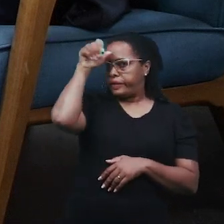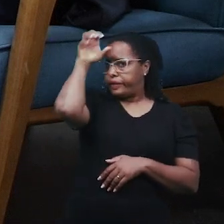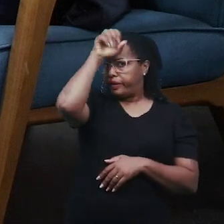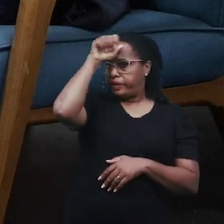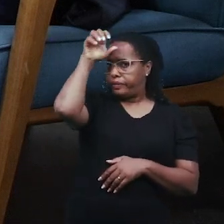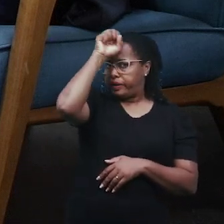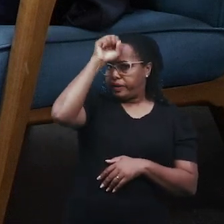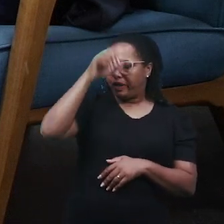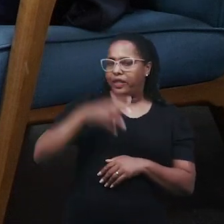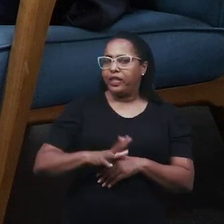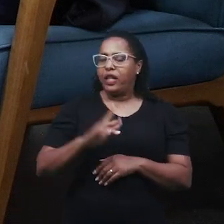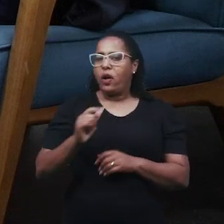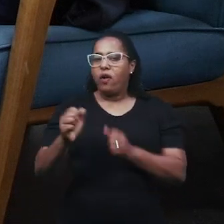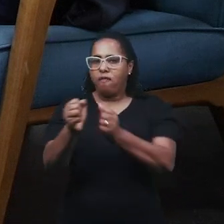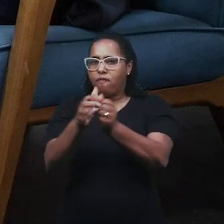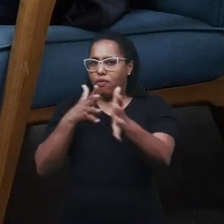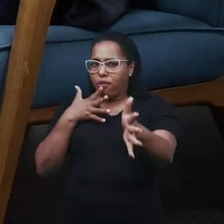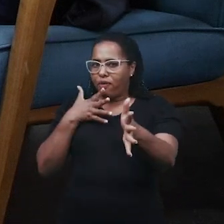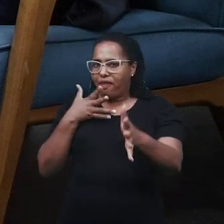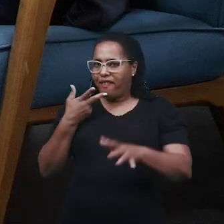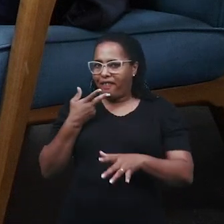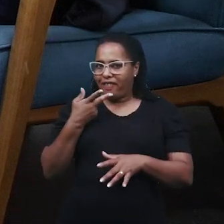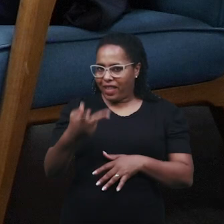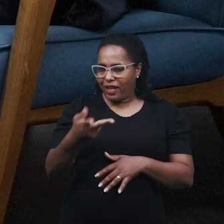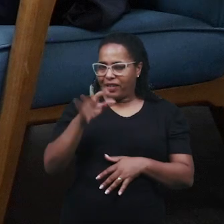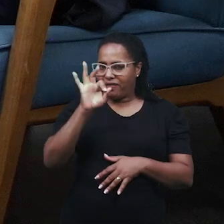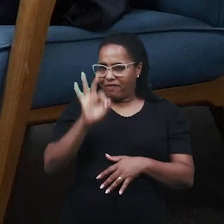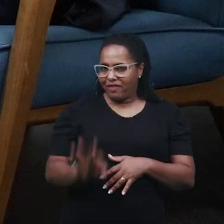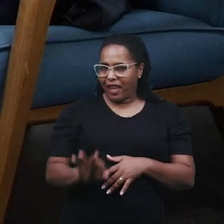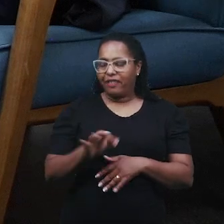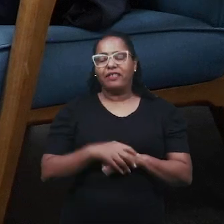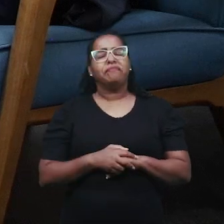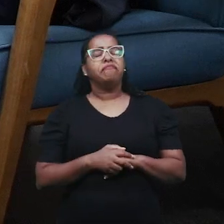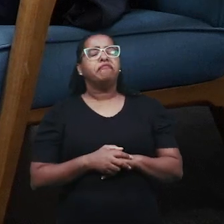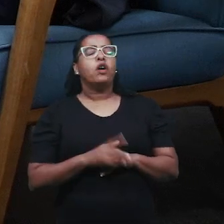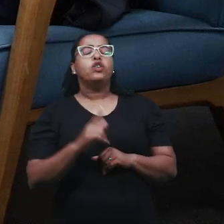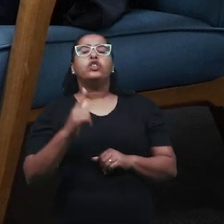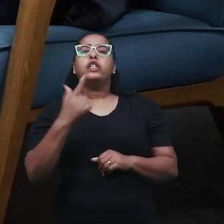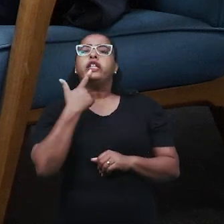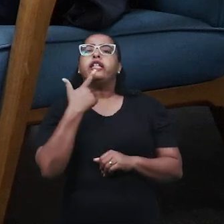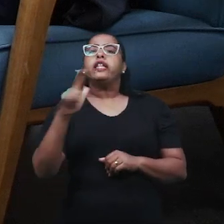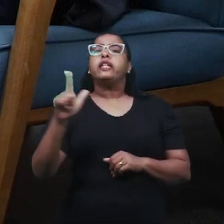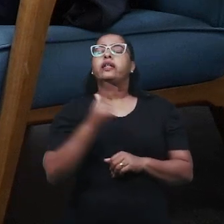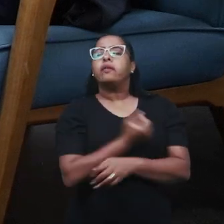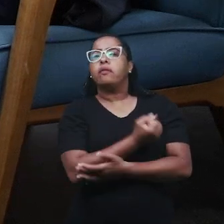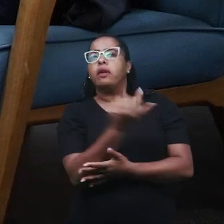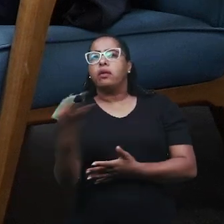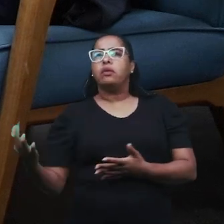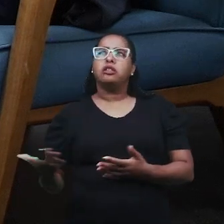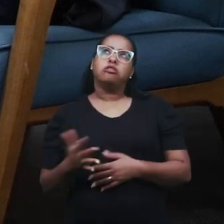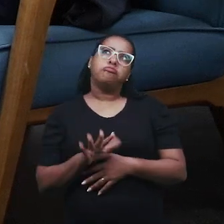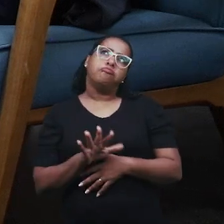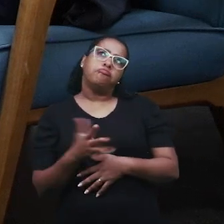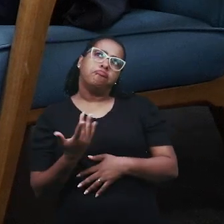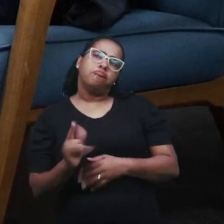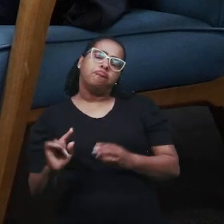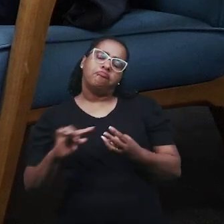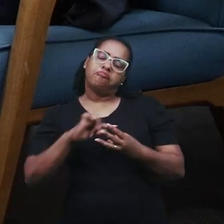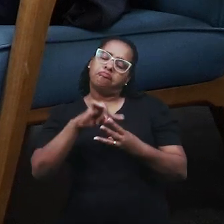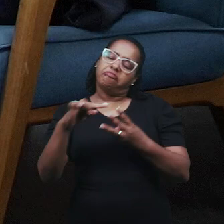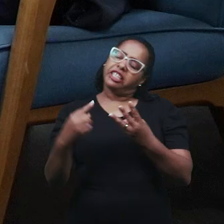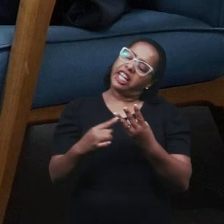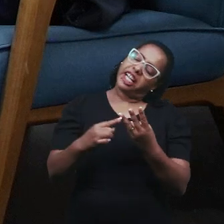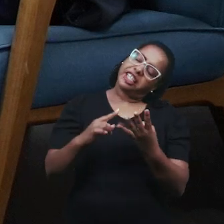e que fala fluentemente. Uma pergunta pessoal, quantos idiomas você fala? Mal, uns 3 ou